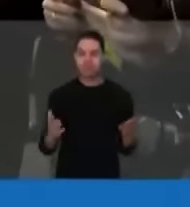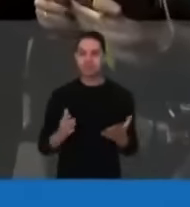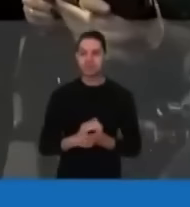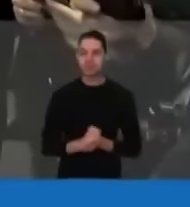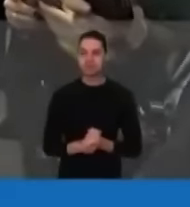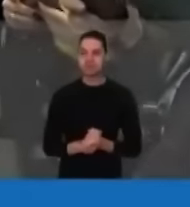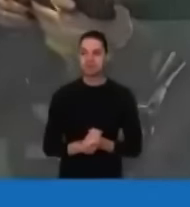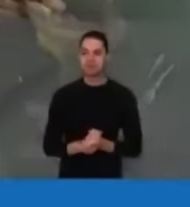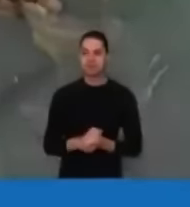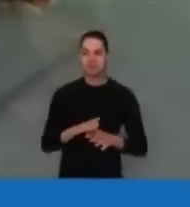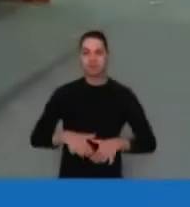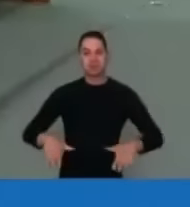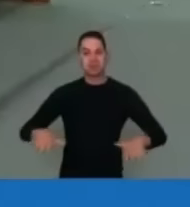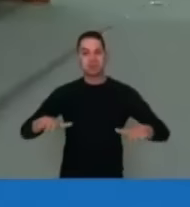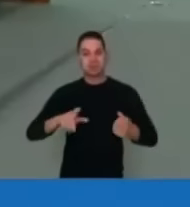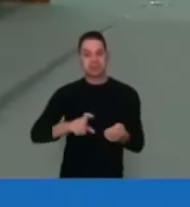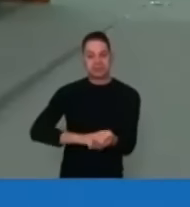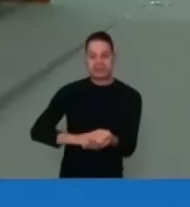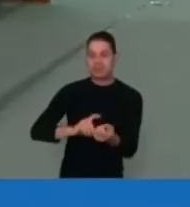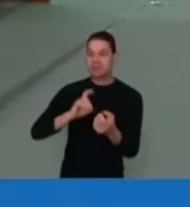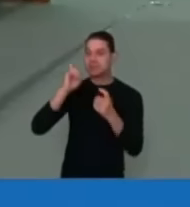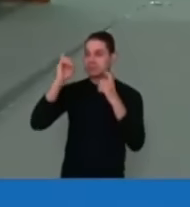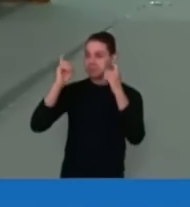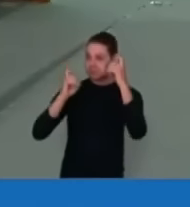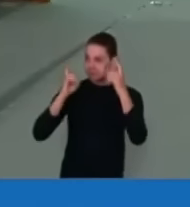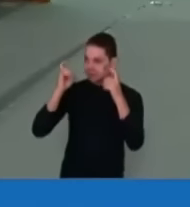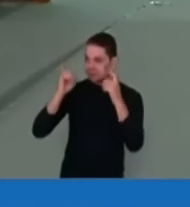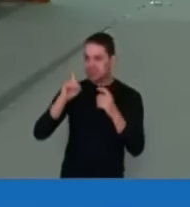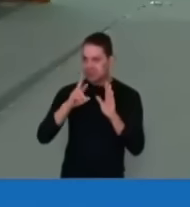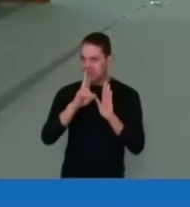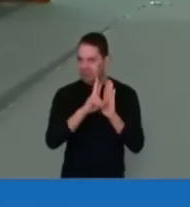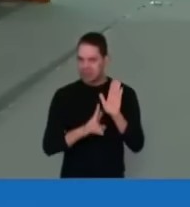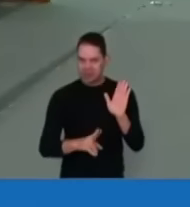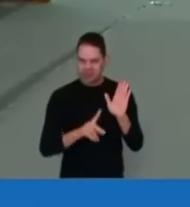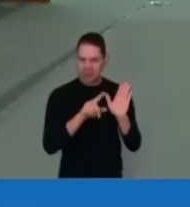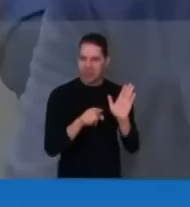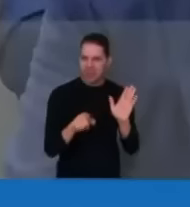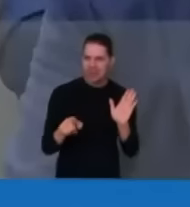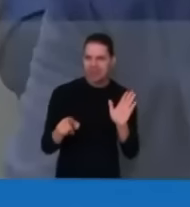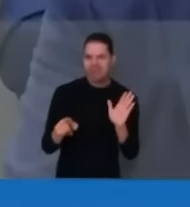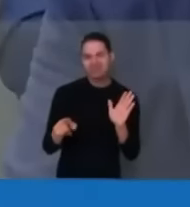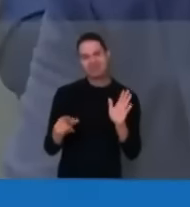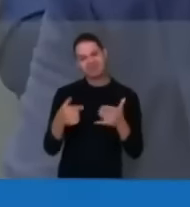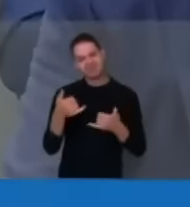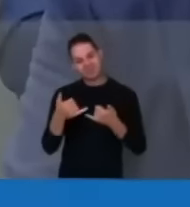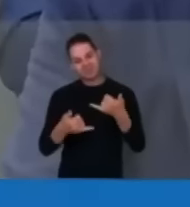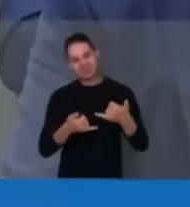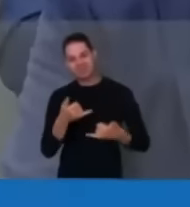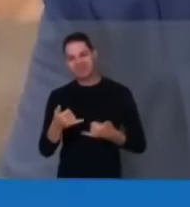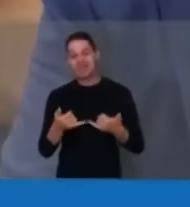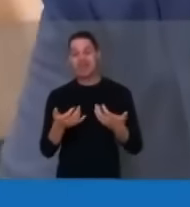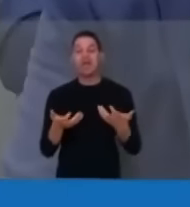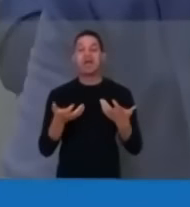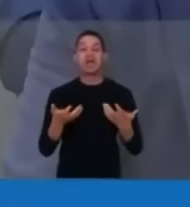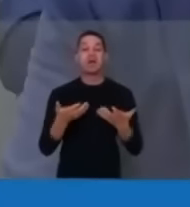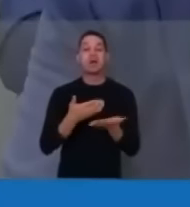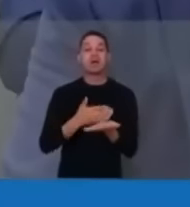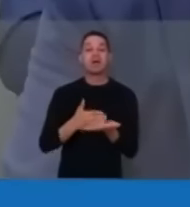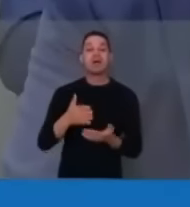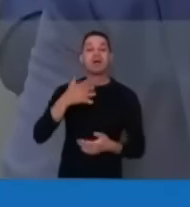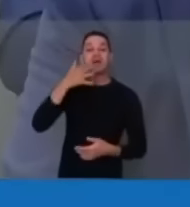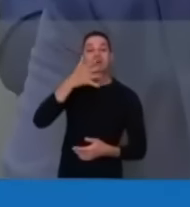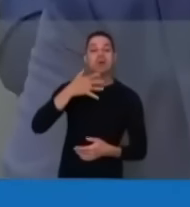esse essa história aí de dessa reserva previdenciária privada está sendo usada como Eh